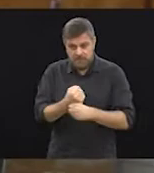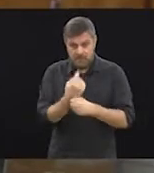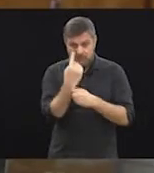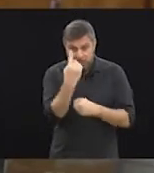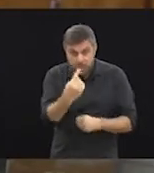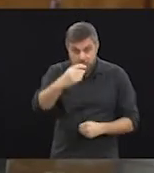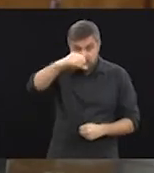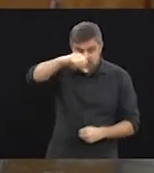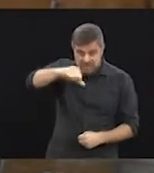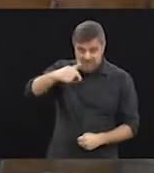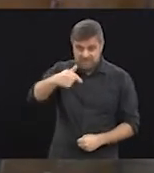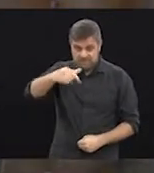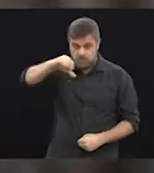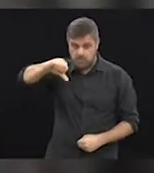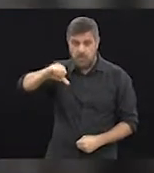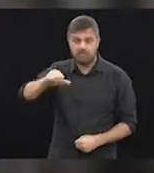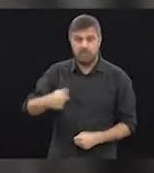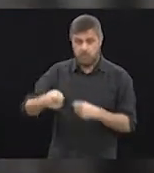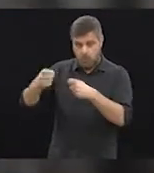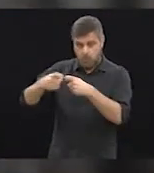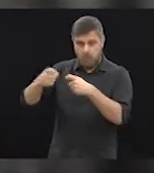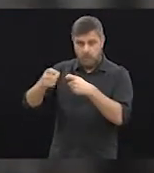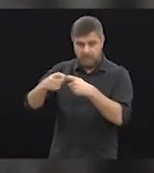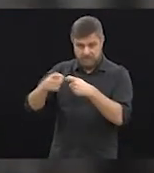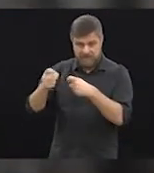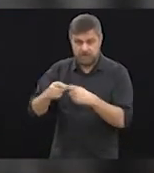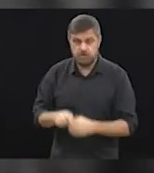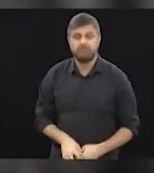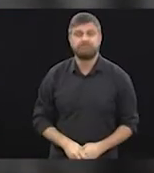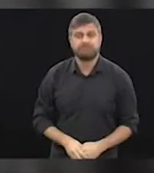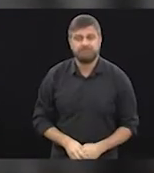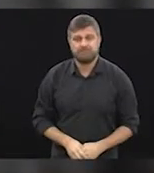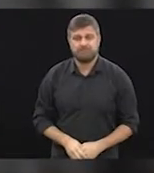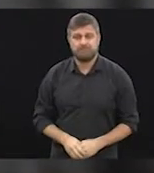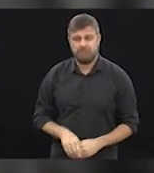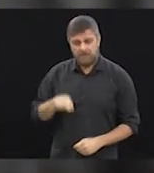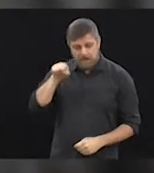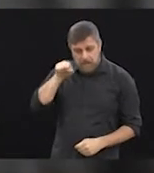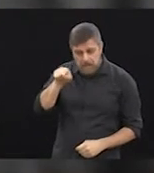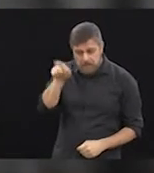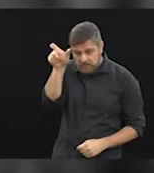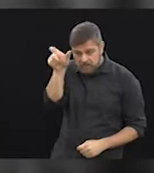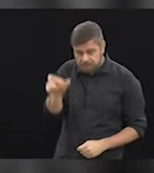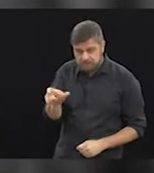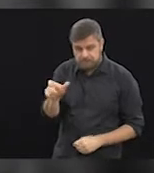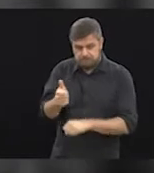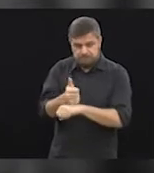com um cirurgião geral chamado Frossman, e ele